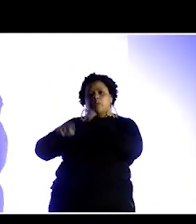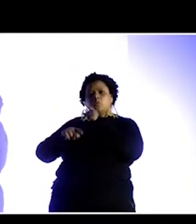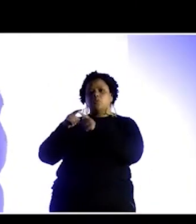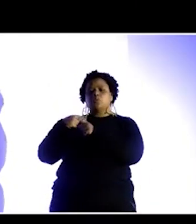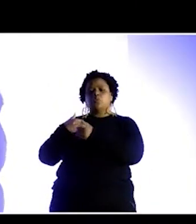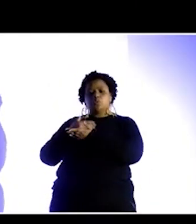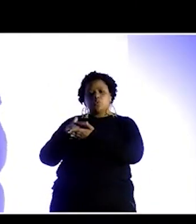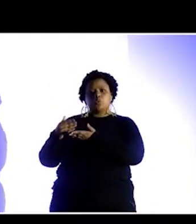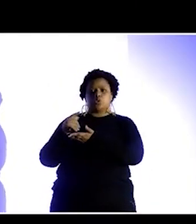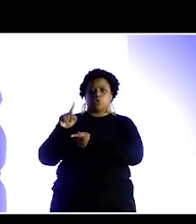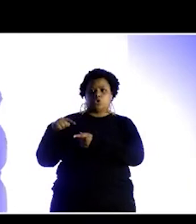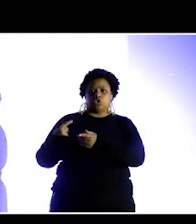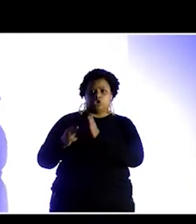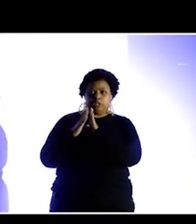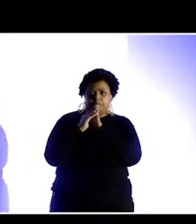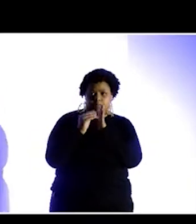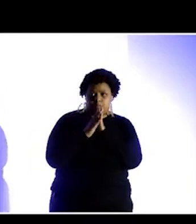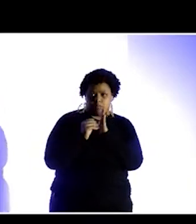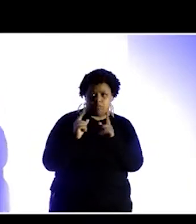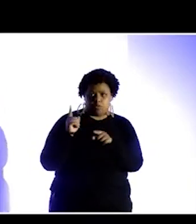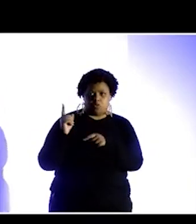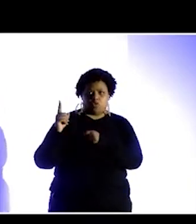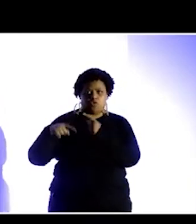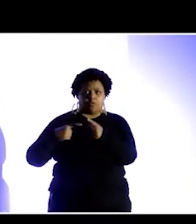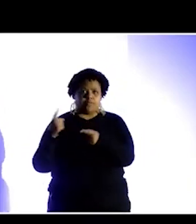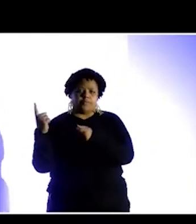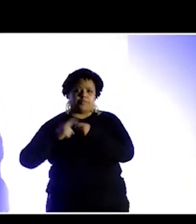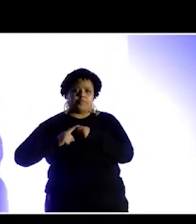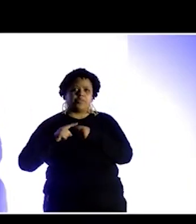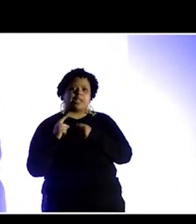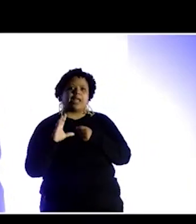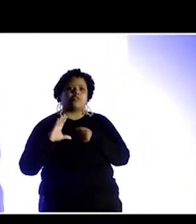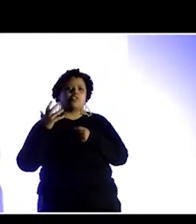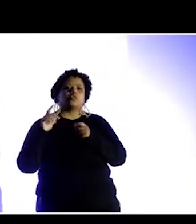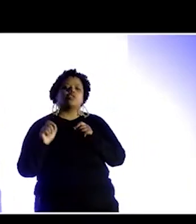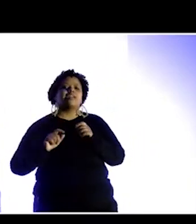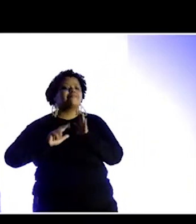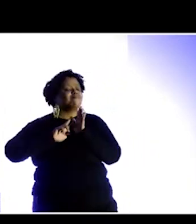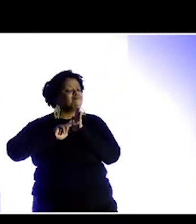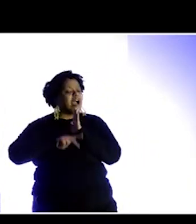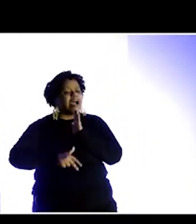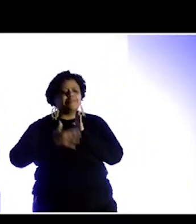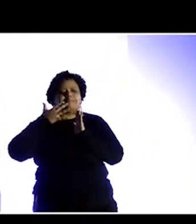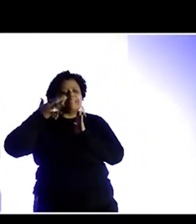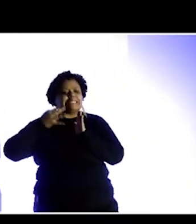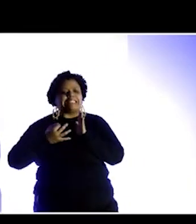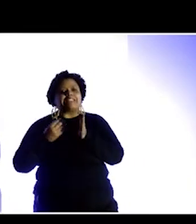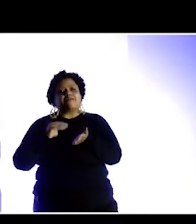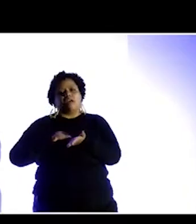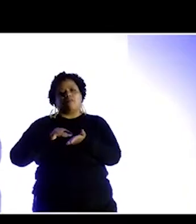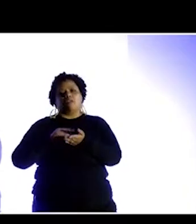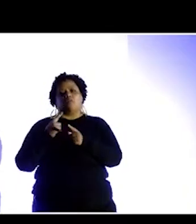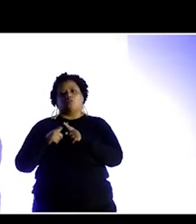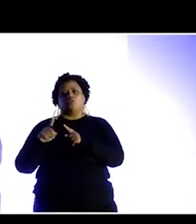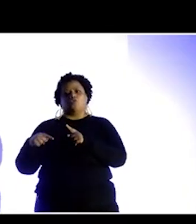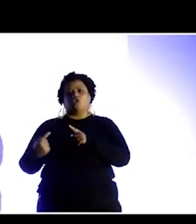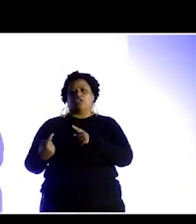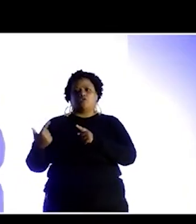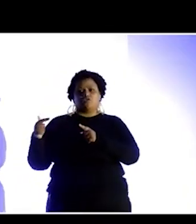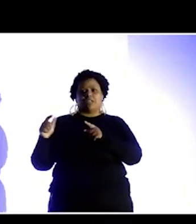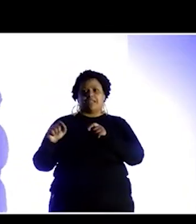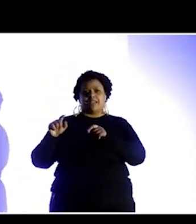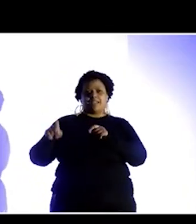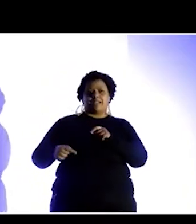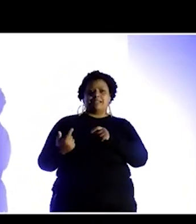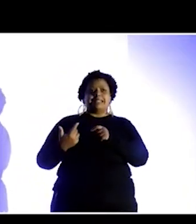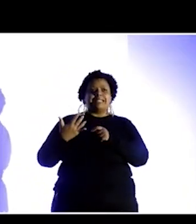e alimentar os nossos modelos de impacto de recursos hídricos, né, ele passa por uma série de incertezas, em que pese a gente não tenha